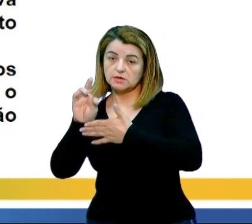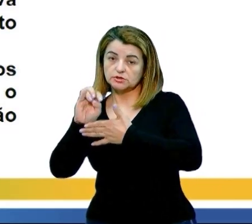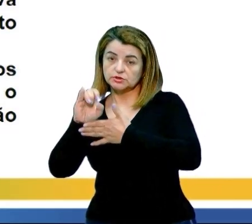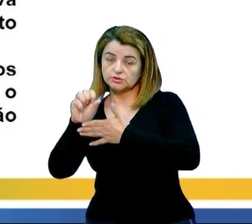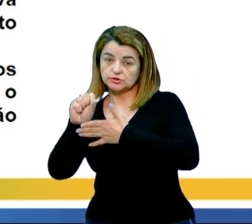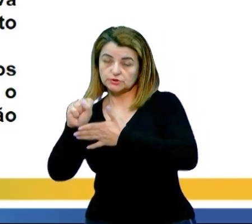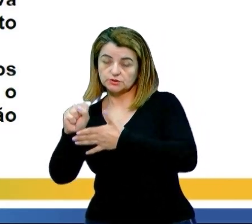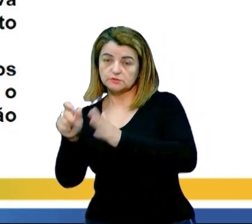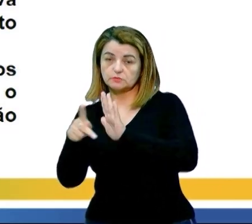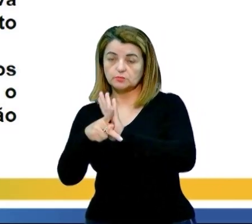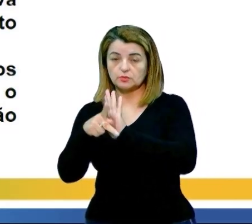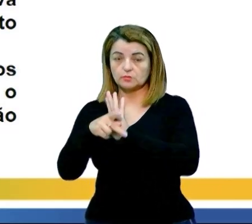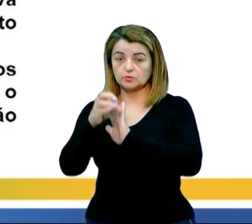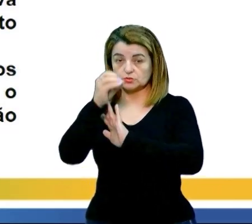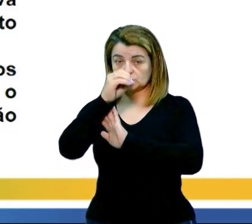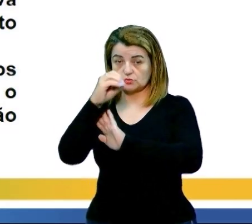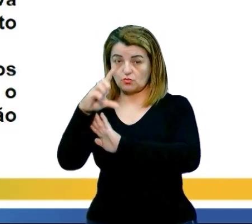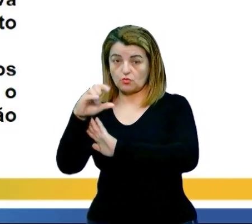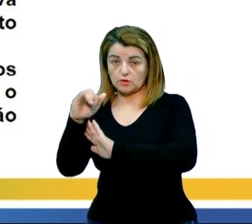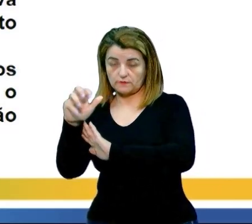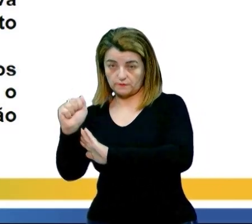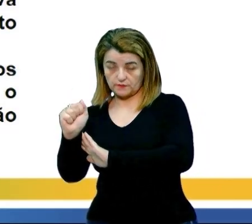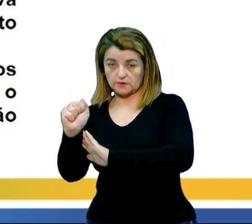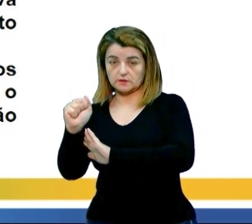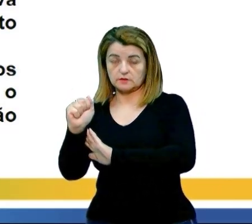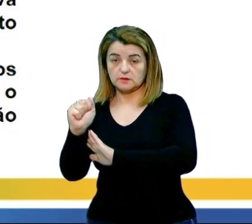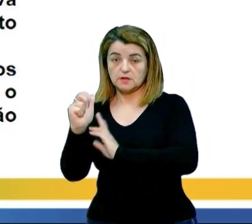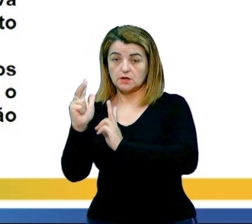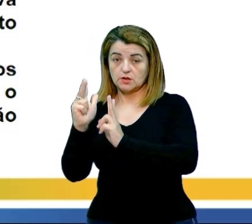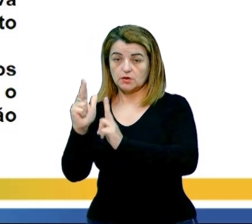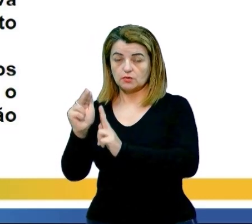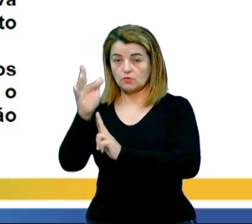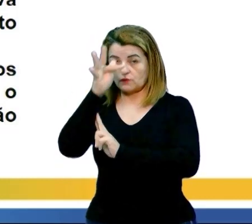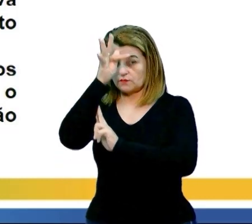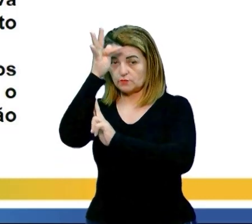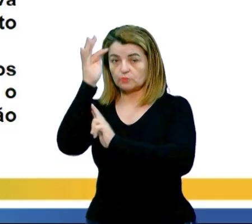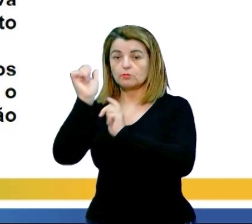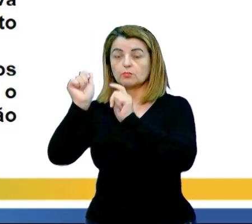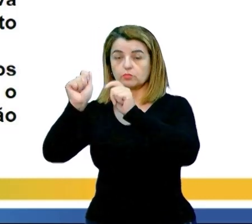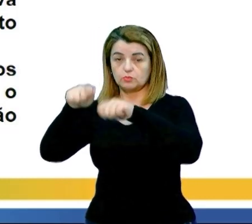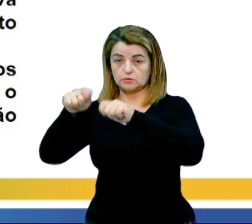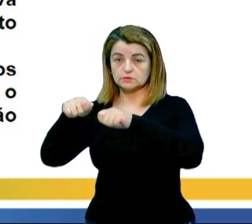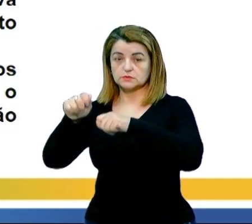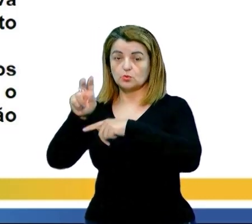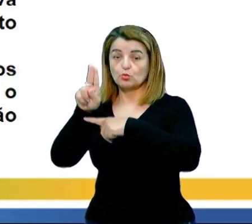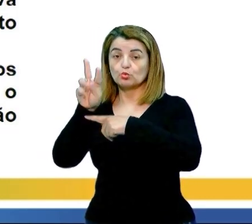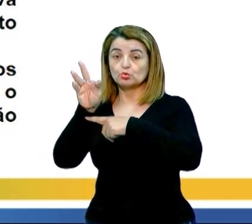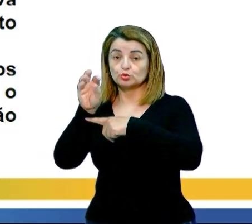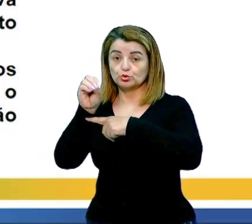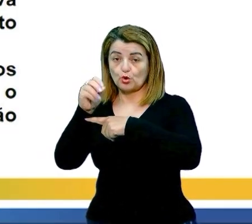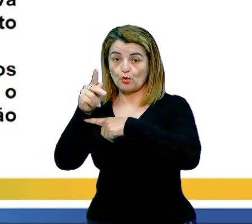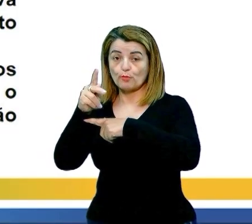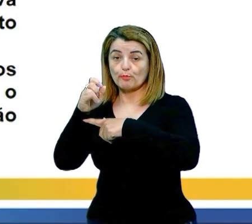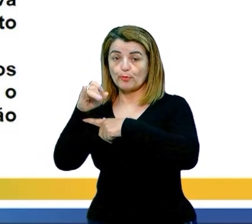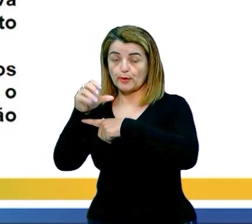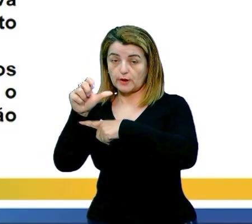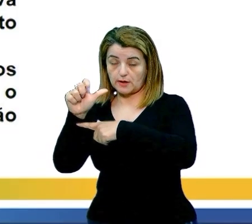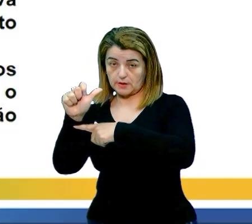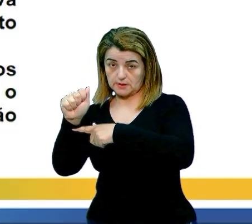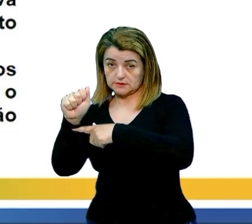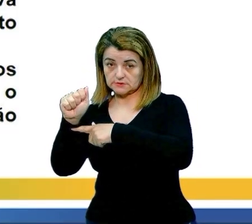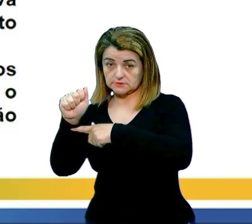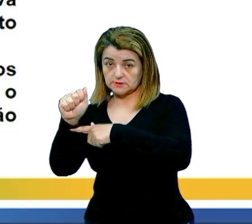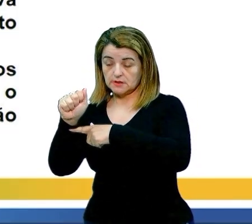Oliveira, segundo a perspectiva Foucaultiana, poderiam ser consideradas utópicas, enquanto investem